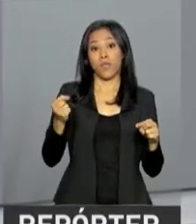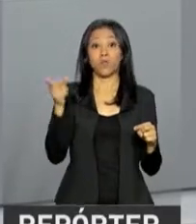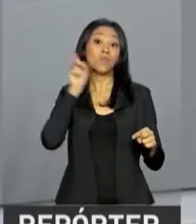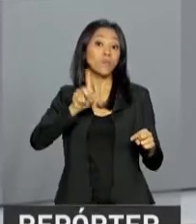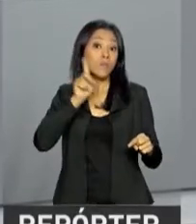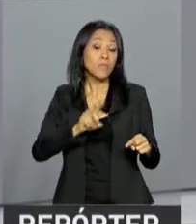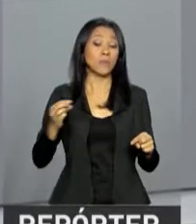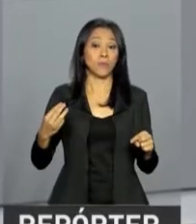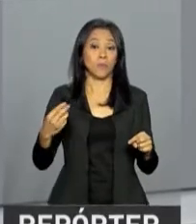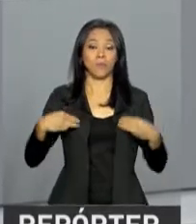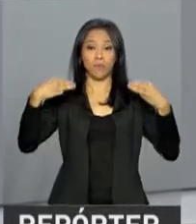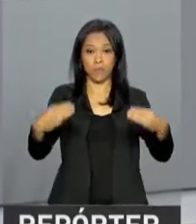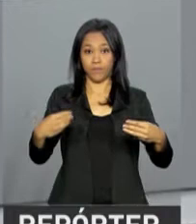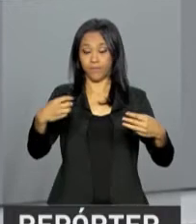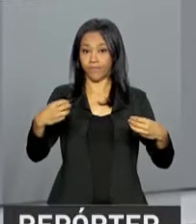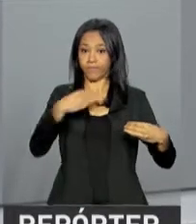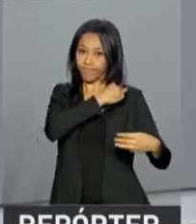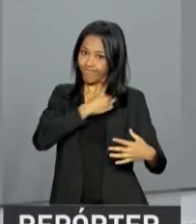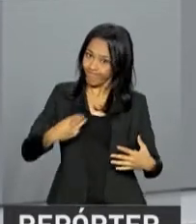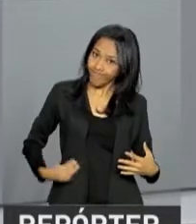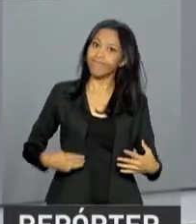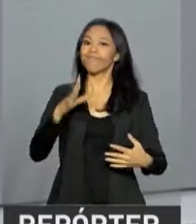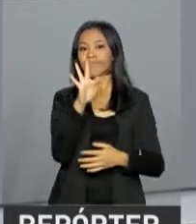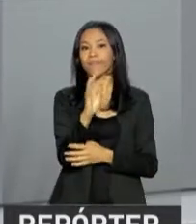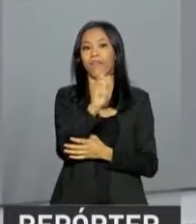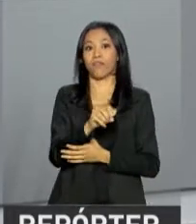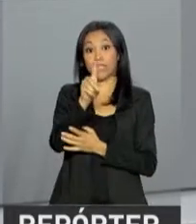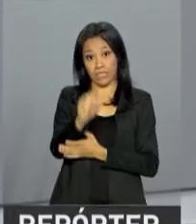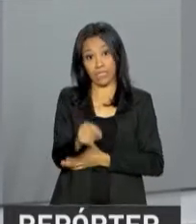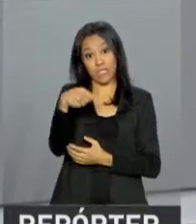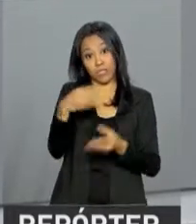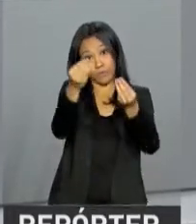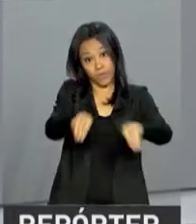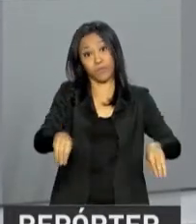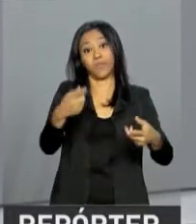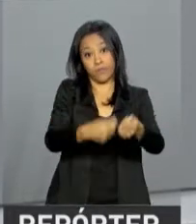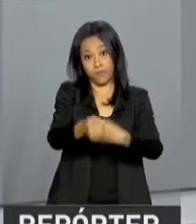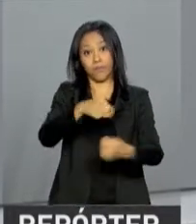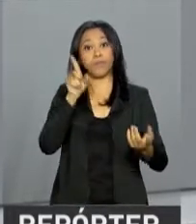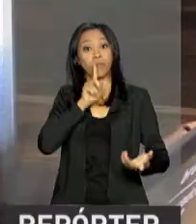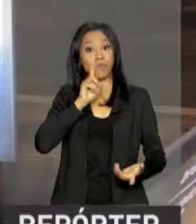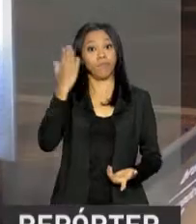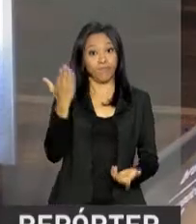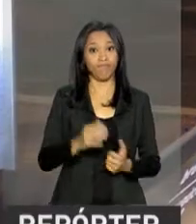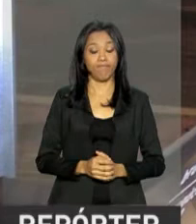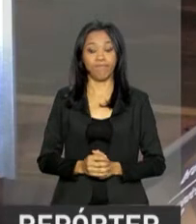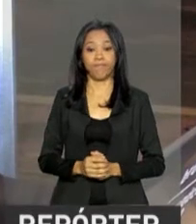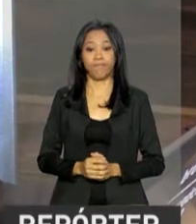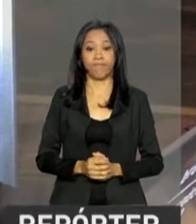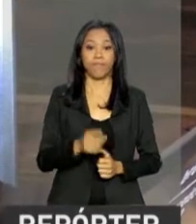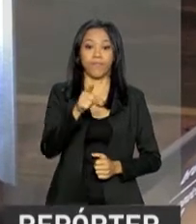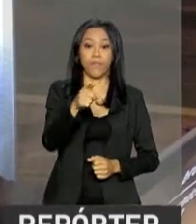da fazenda henrique meirelles falou que a decisão do governo trump prejudica até a própria economia americana a